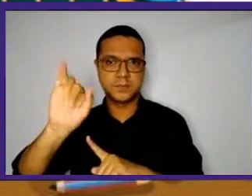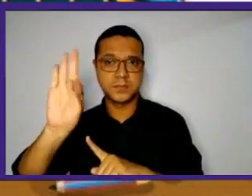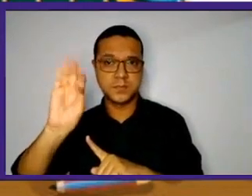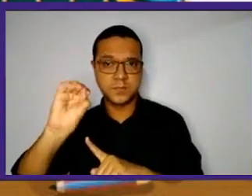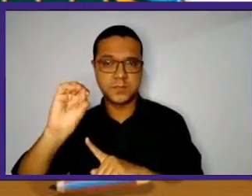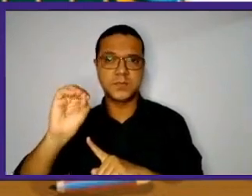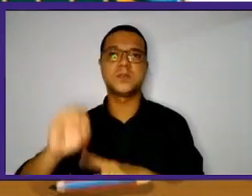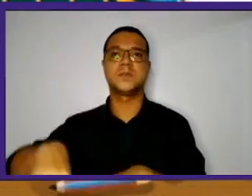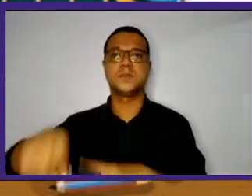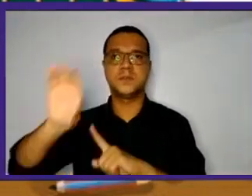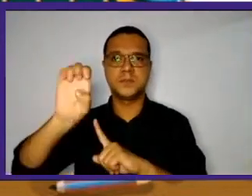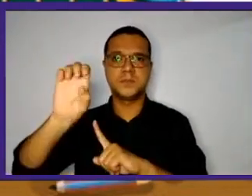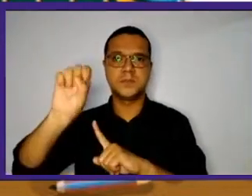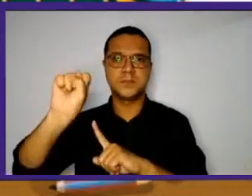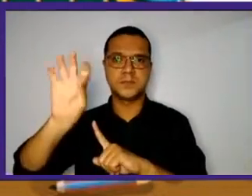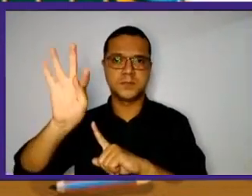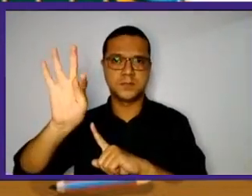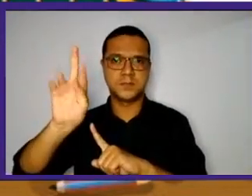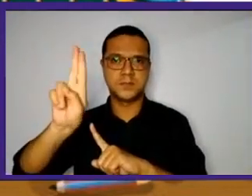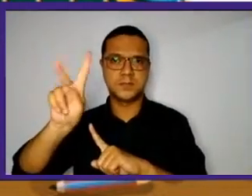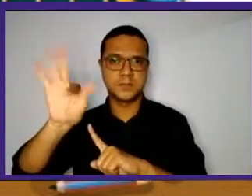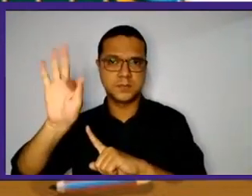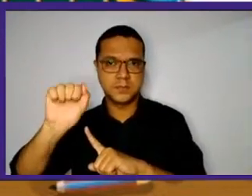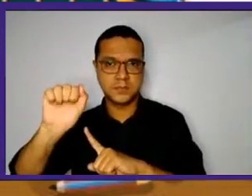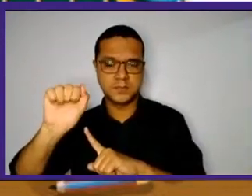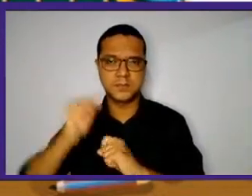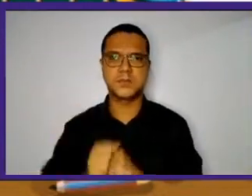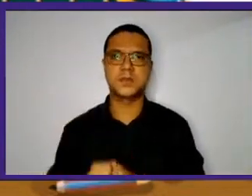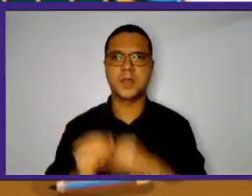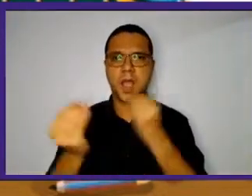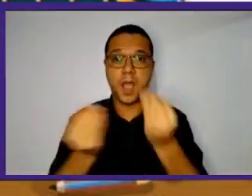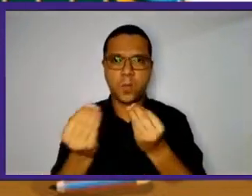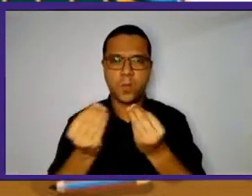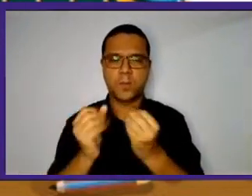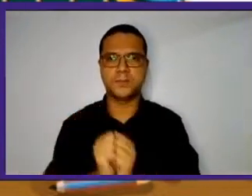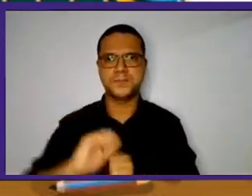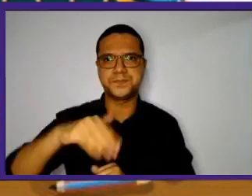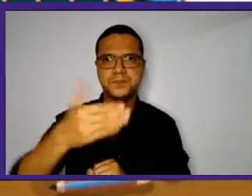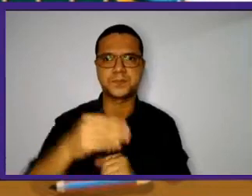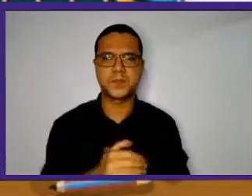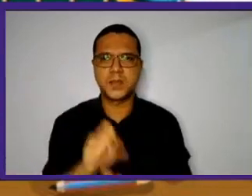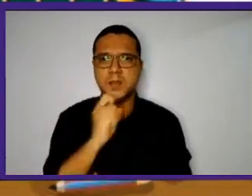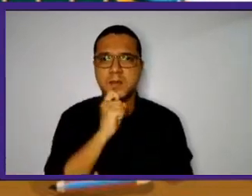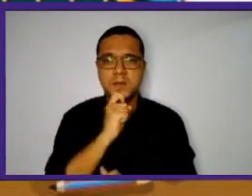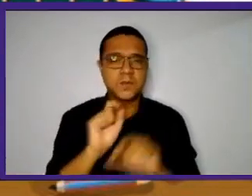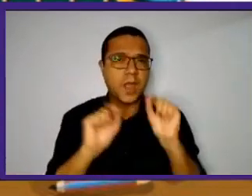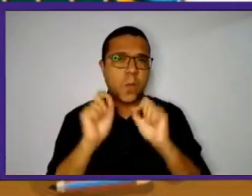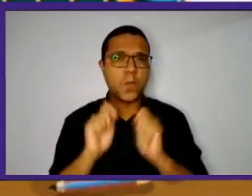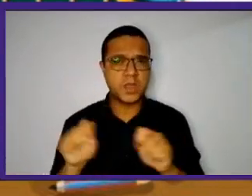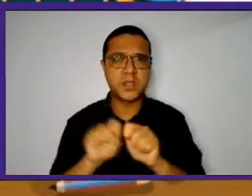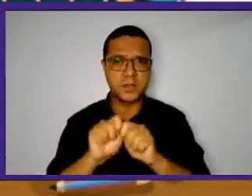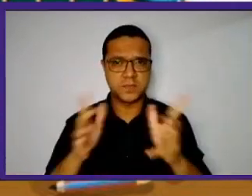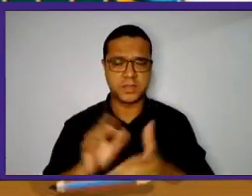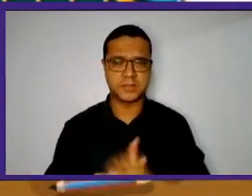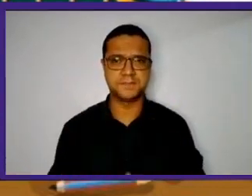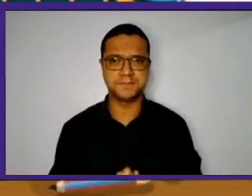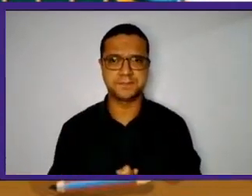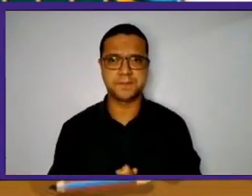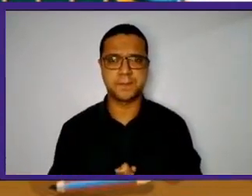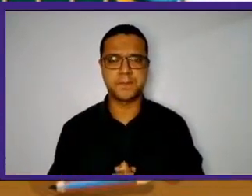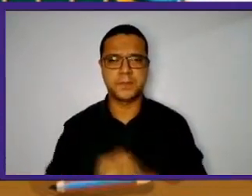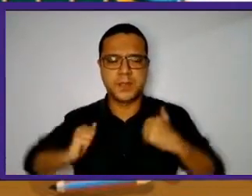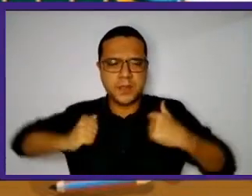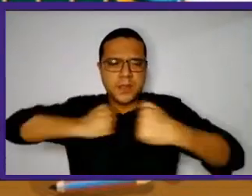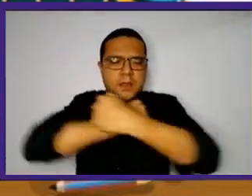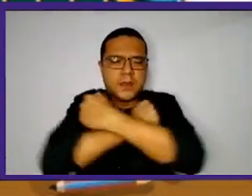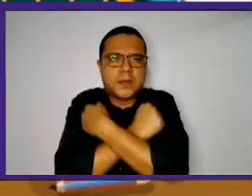ruim. Não é? O efeito estufa é tipo, quando está frio, o que é que você faz? Um